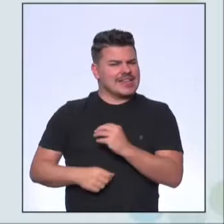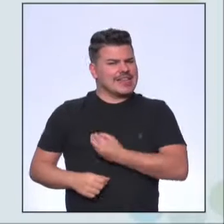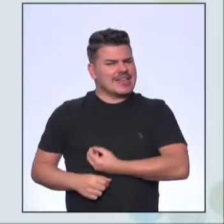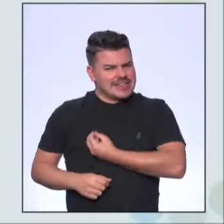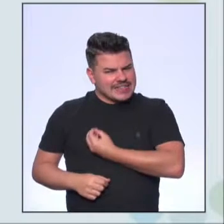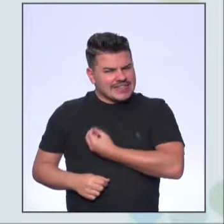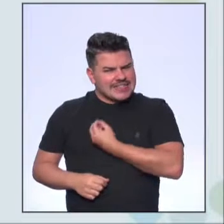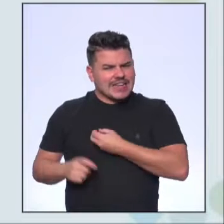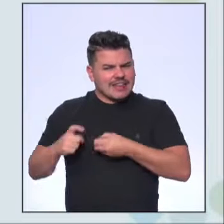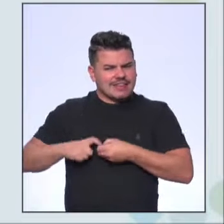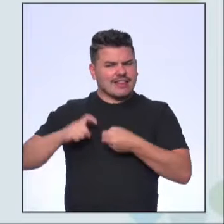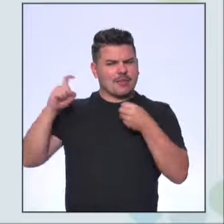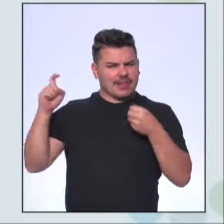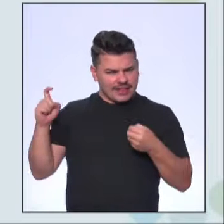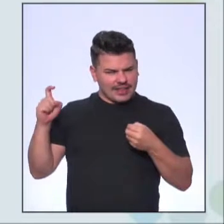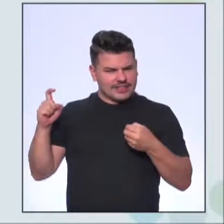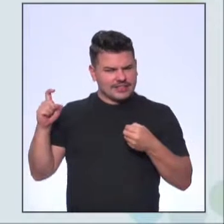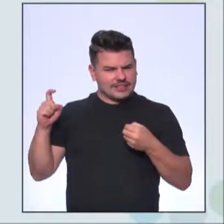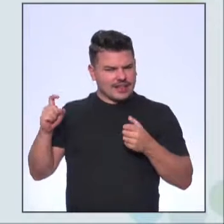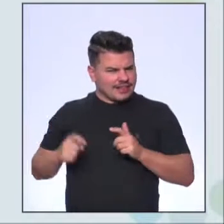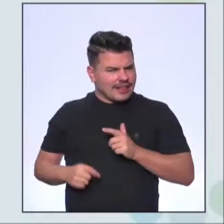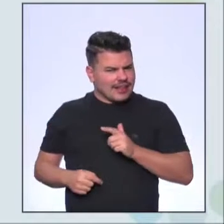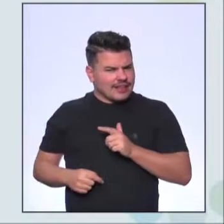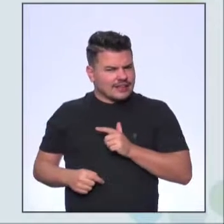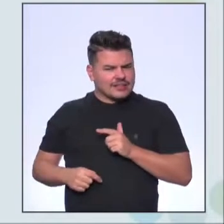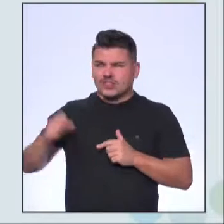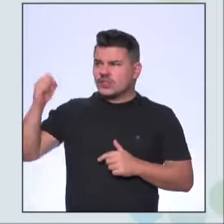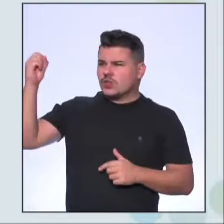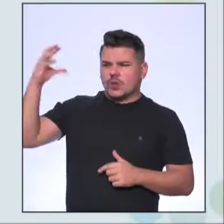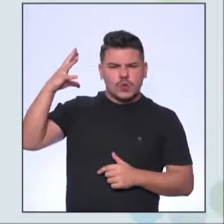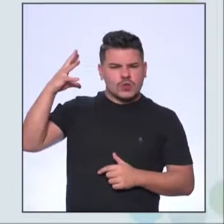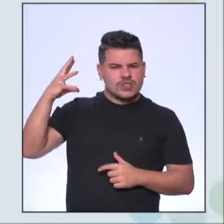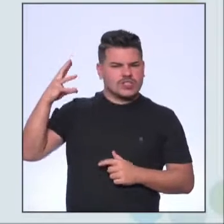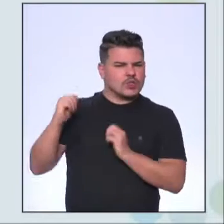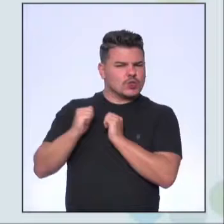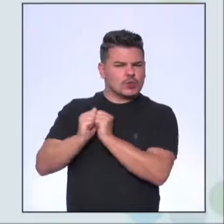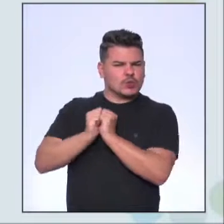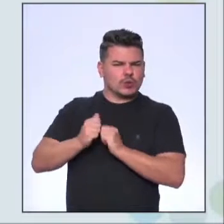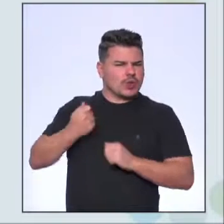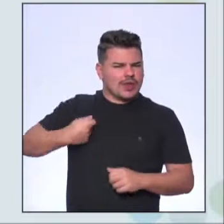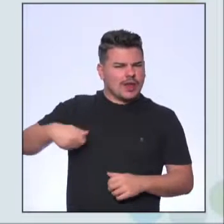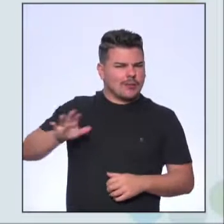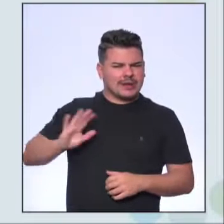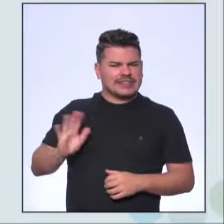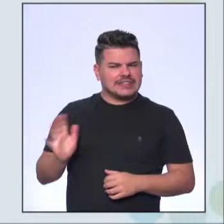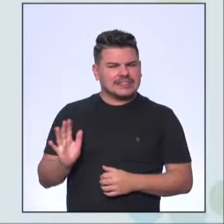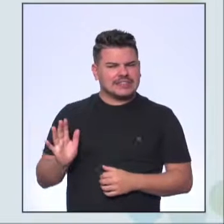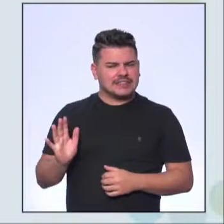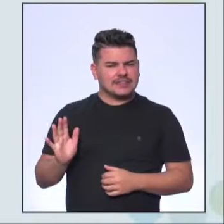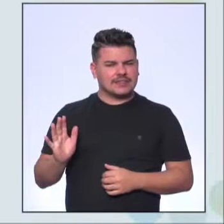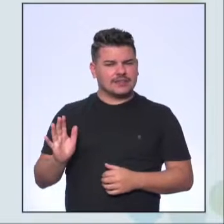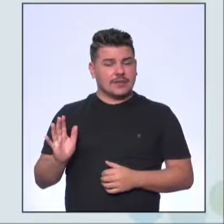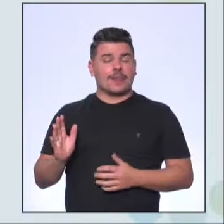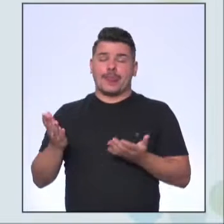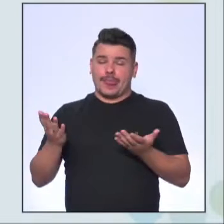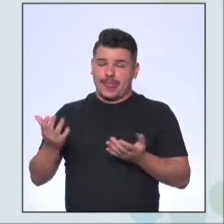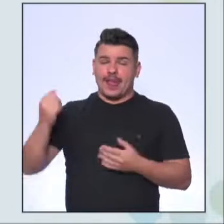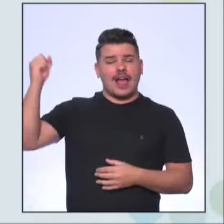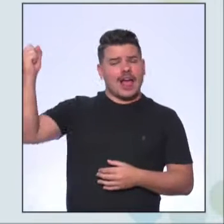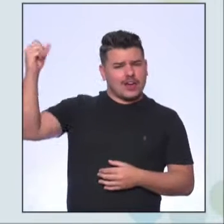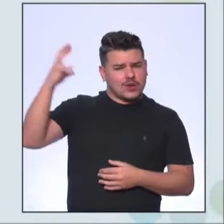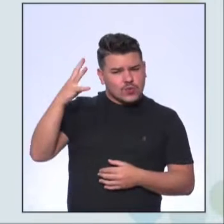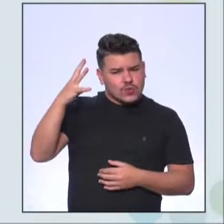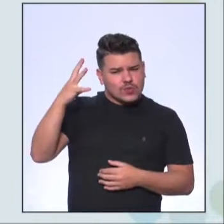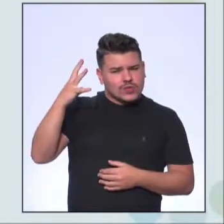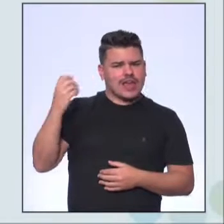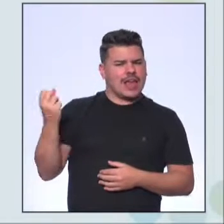totalmente independente da luz? Se não, qual a importância da luz em um ecossistema? Por que a luz é tão